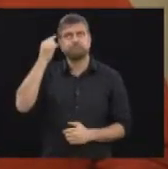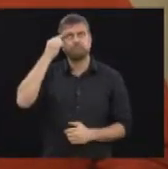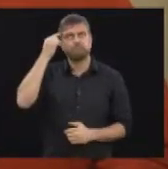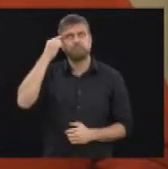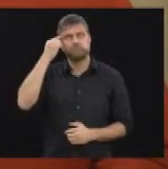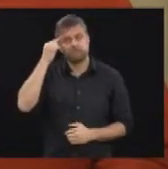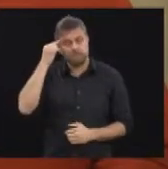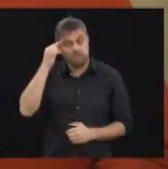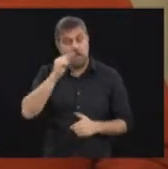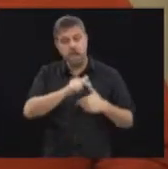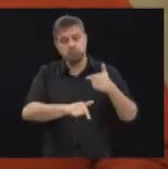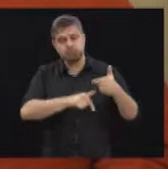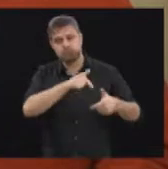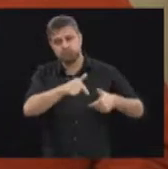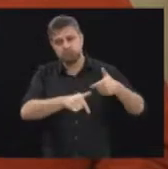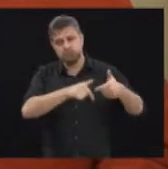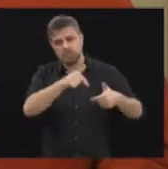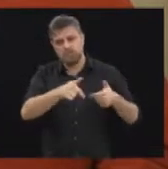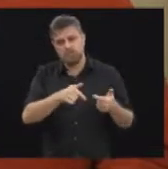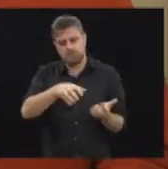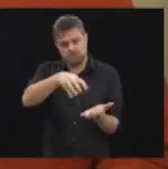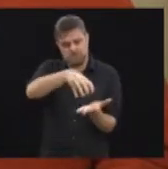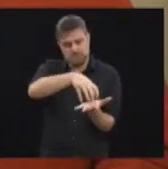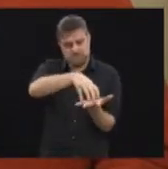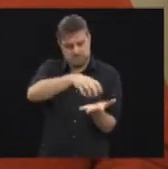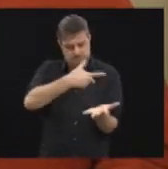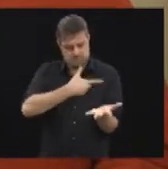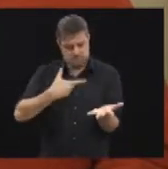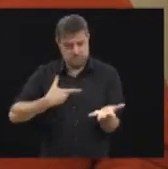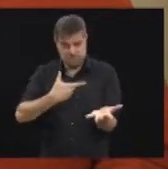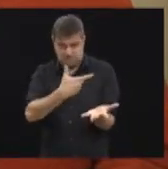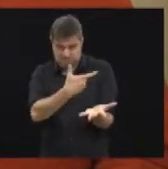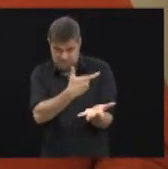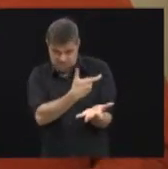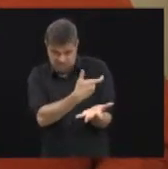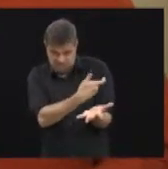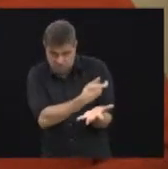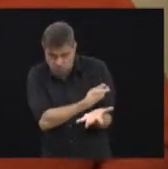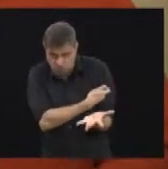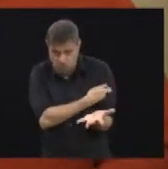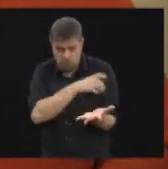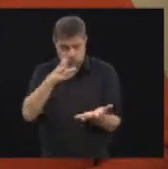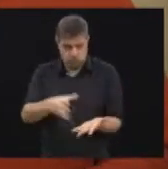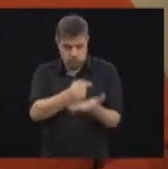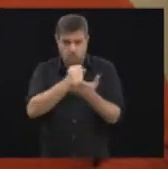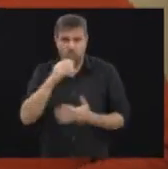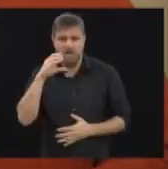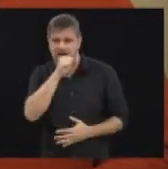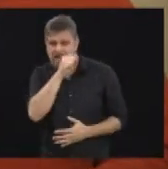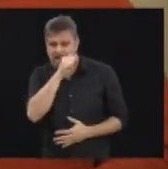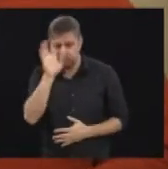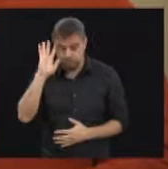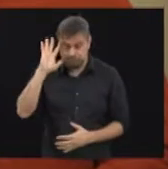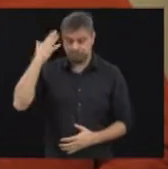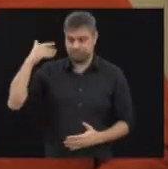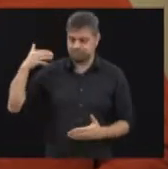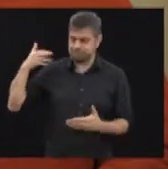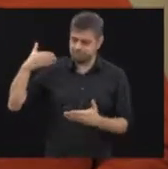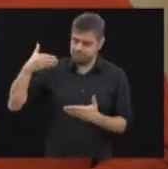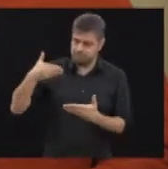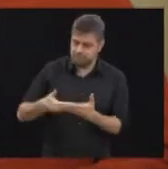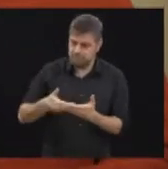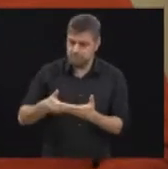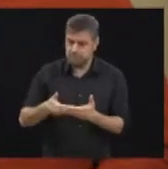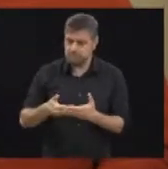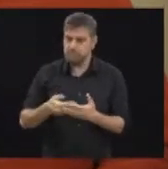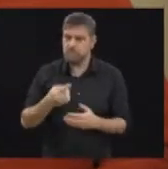residência. Eu comecei trabalhando em pronto-socorros e tal, até me decidir.